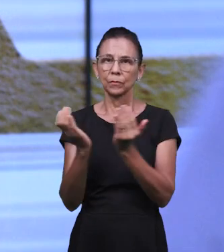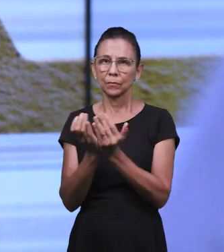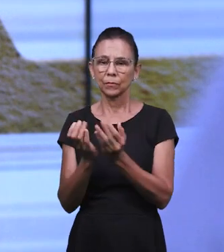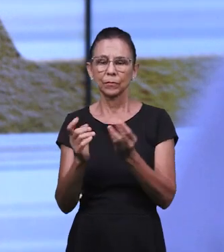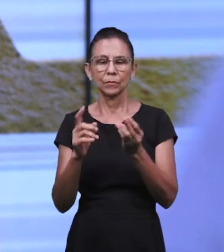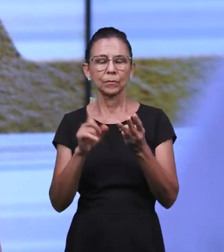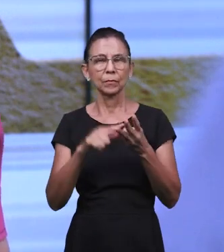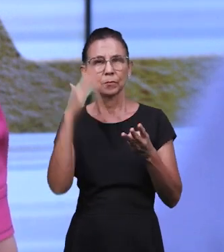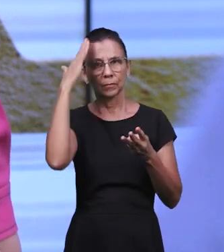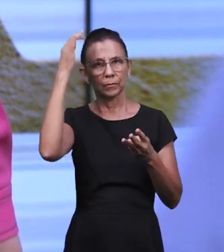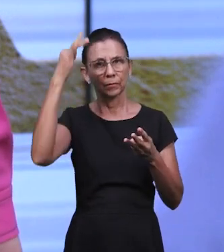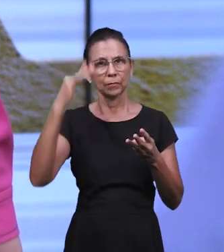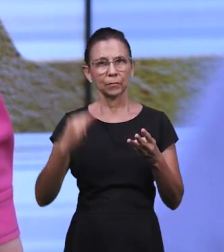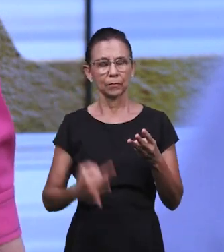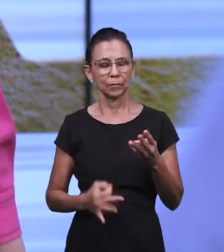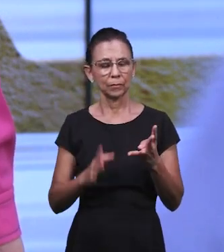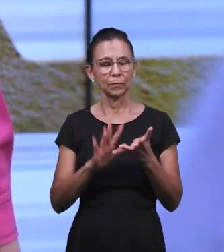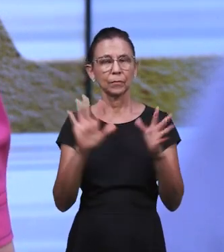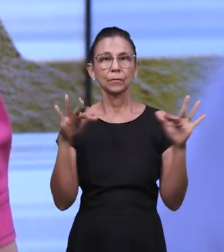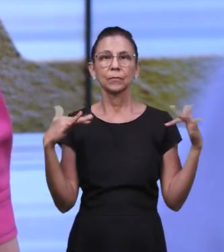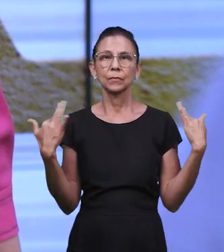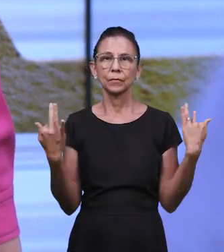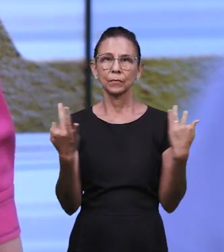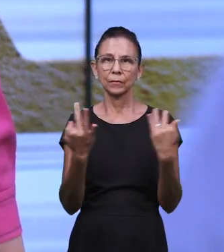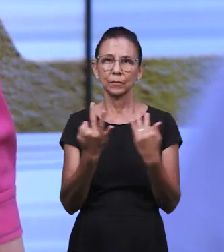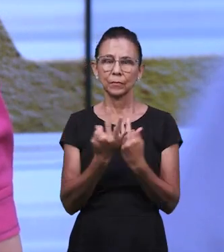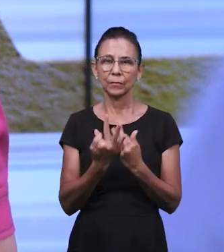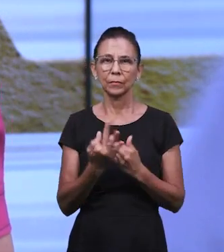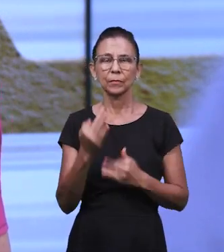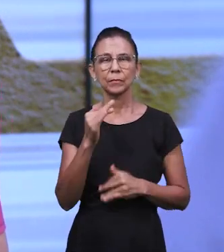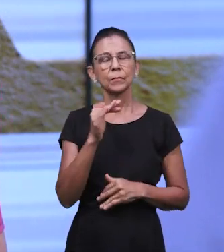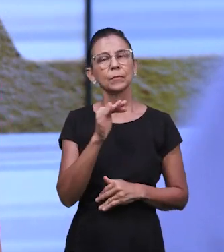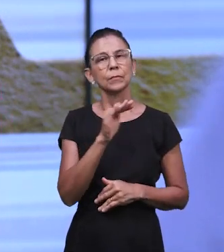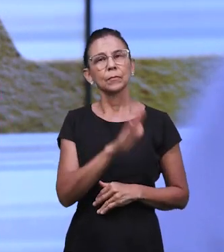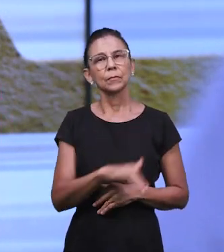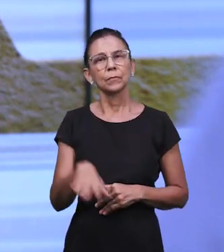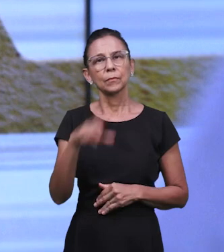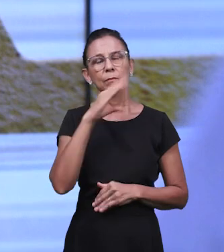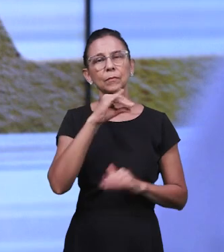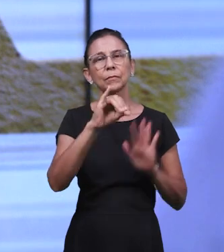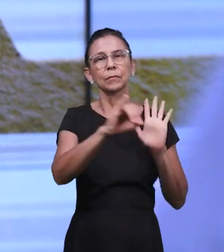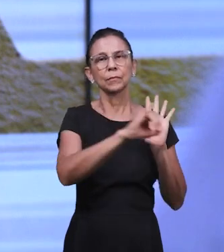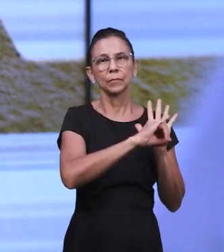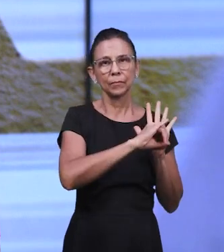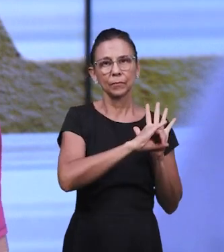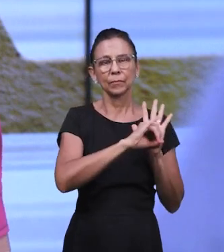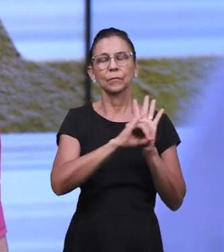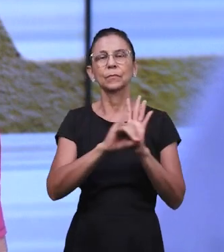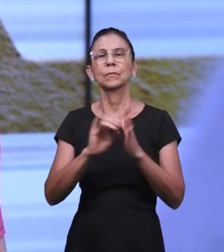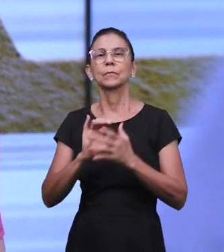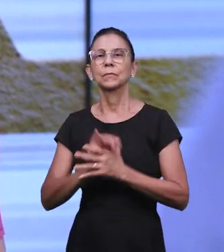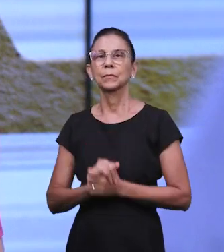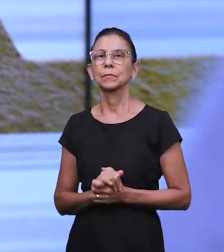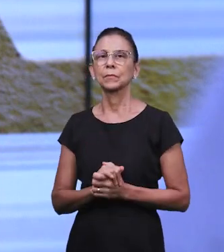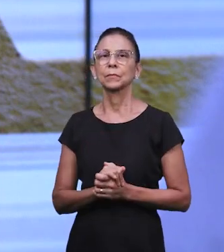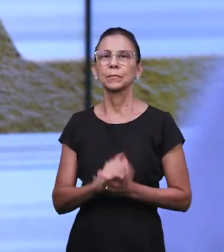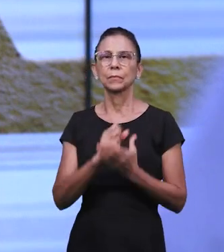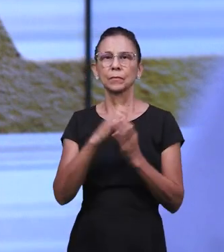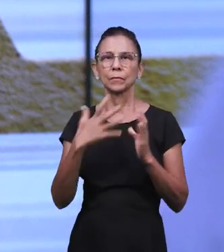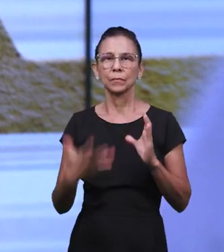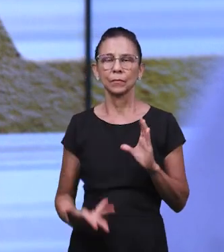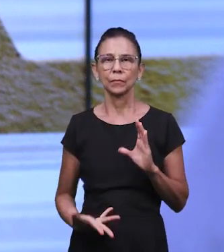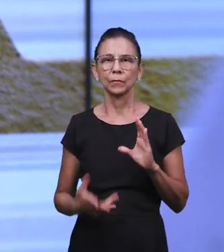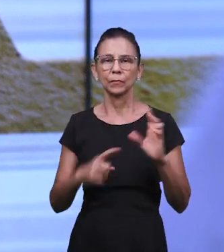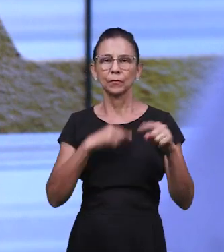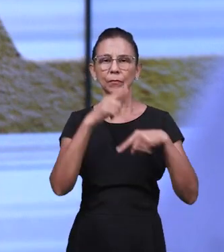a identidade das crianças e adolescentes, a oposição na família e as características da geração atual. Se